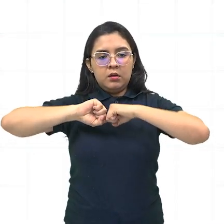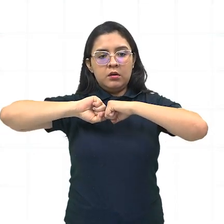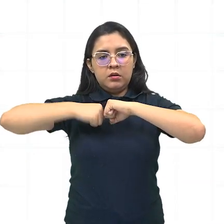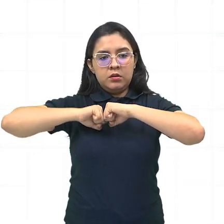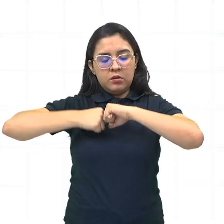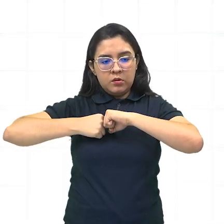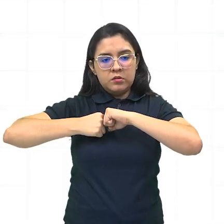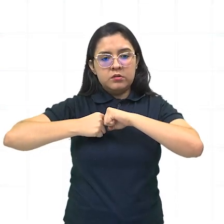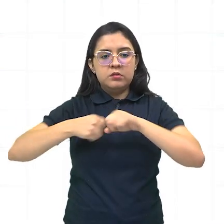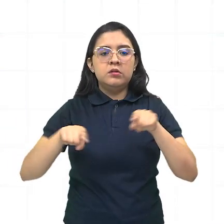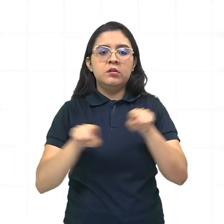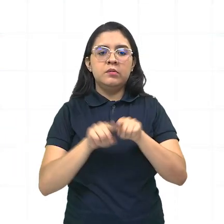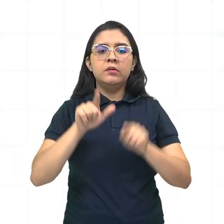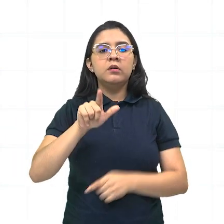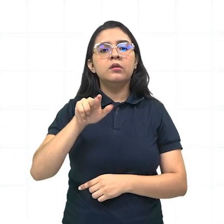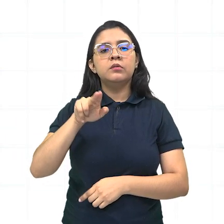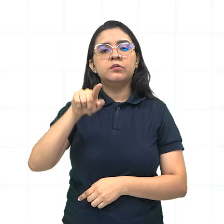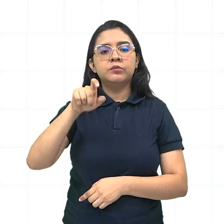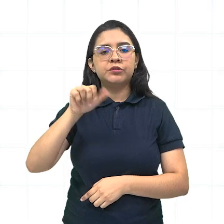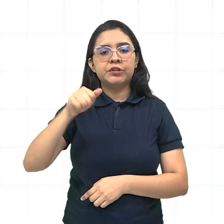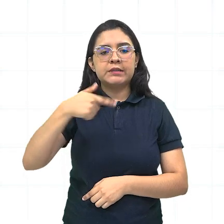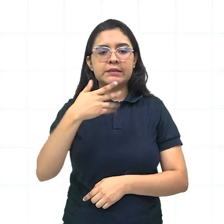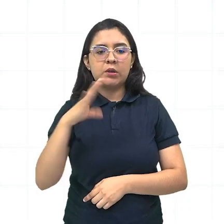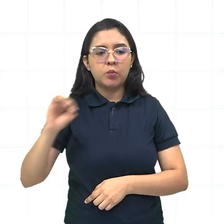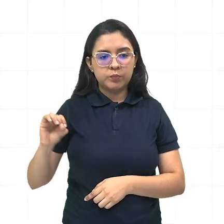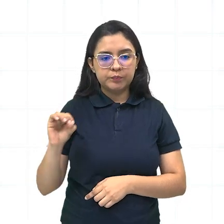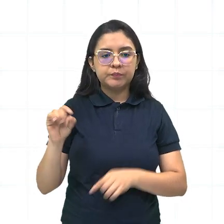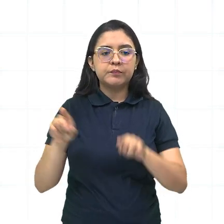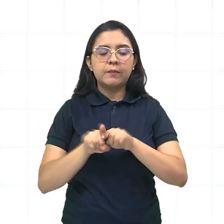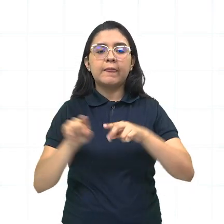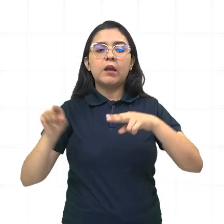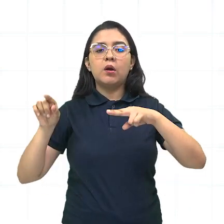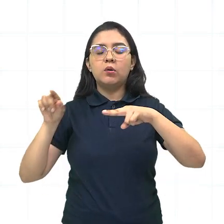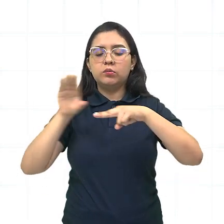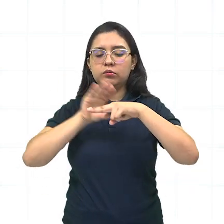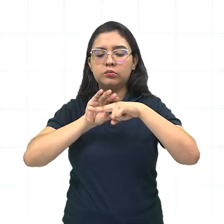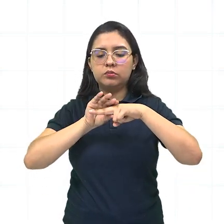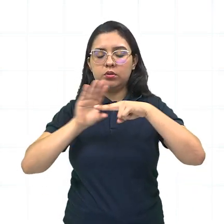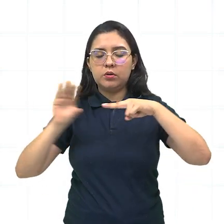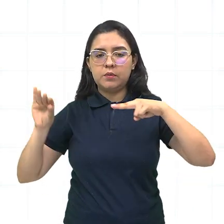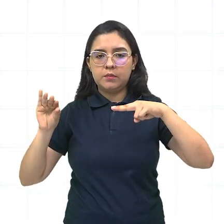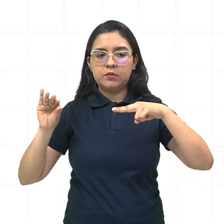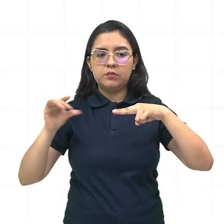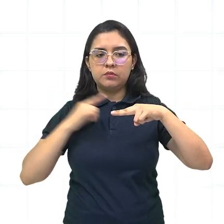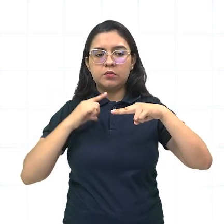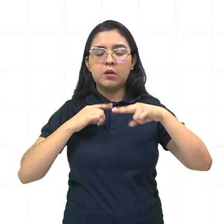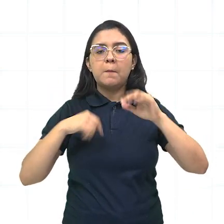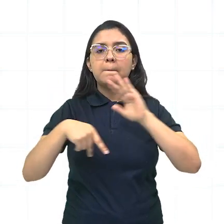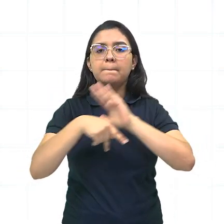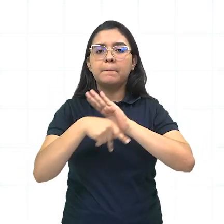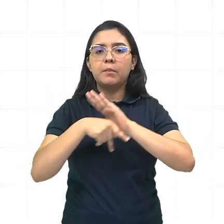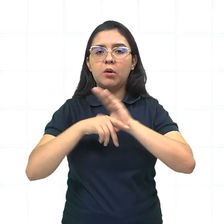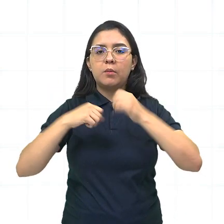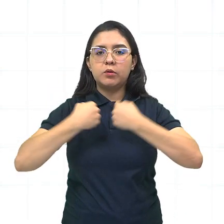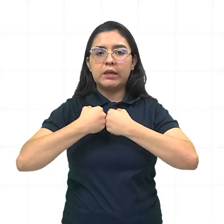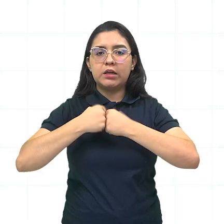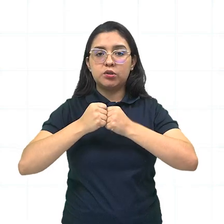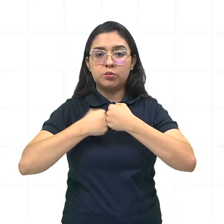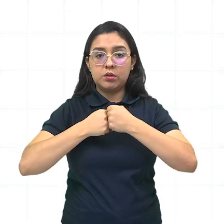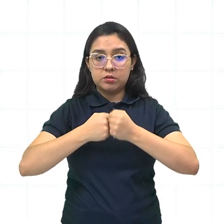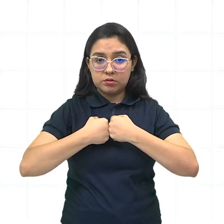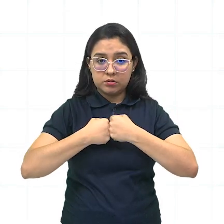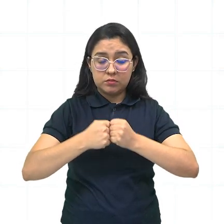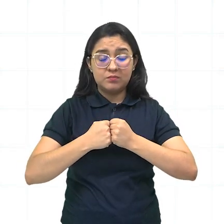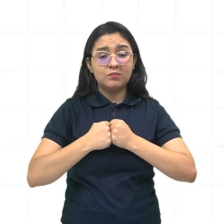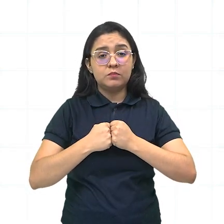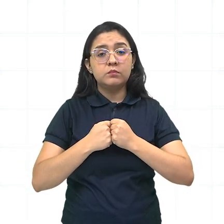é a entorse? É a lesão dos ligamentos que sustentam uma articulação,